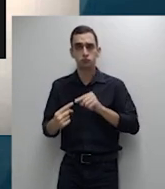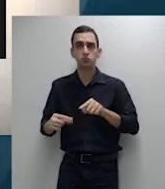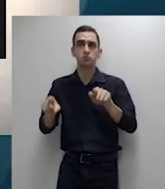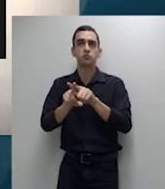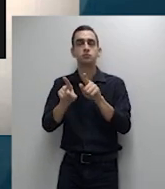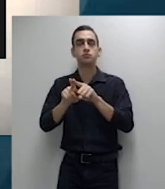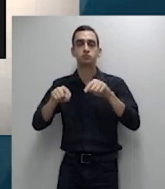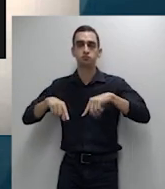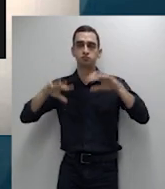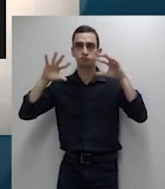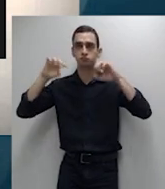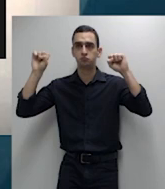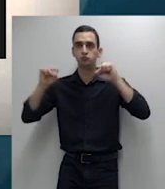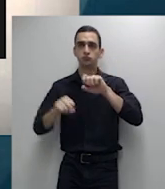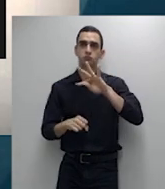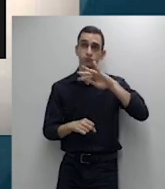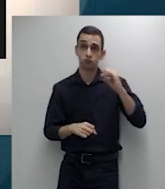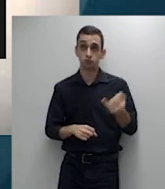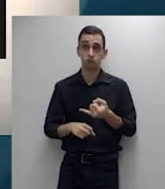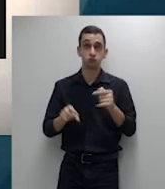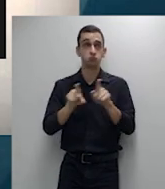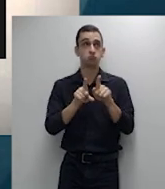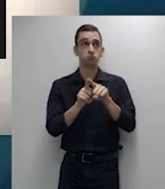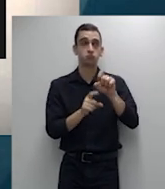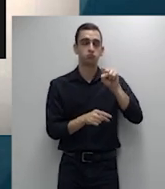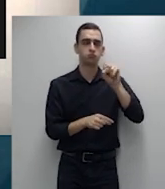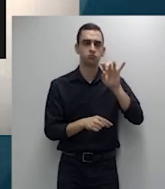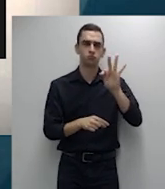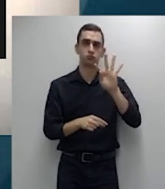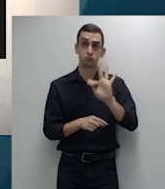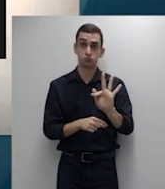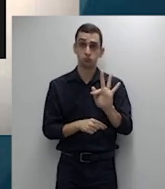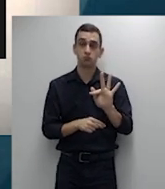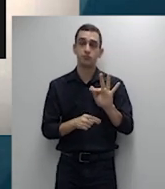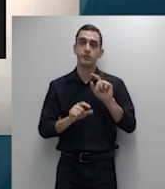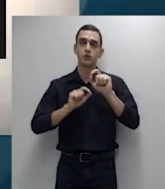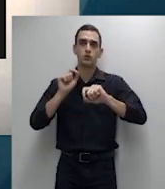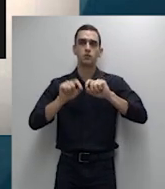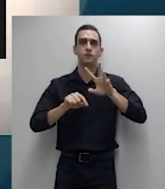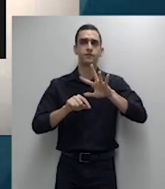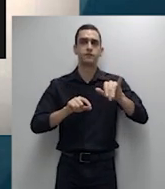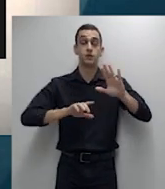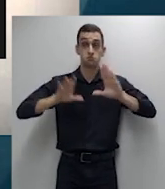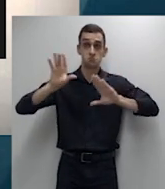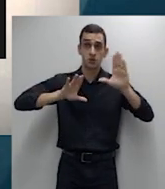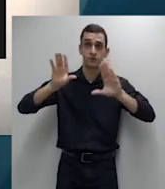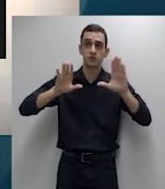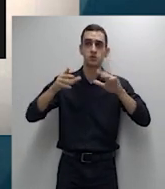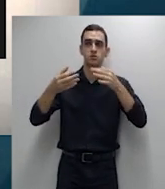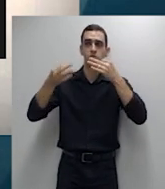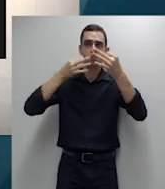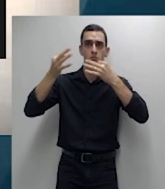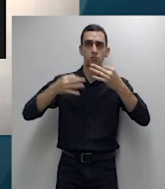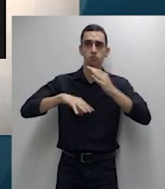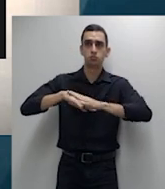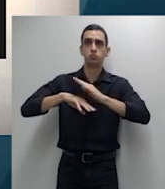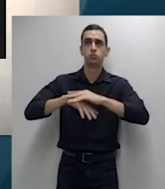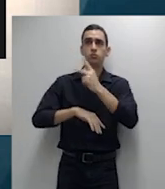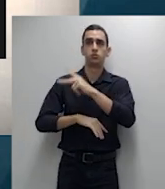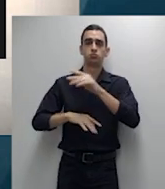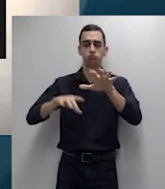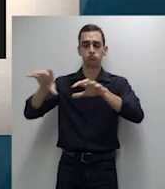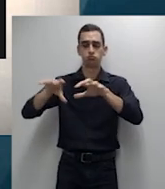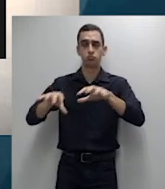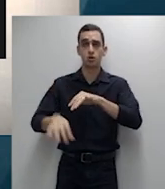de Justiça bem como do supremo seja diante das manifestações dos órgãos técnicos no